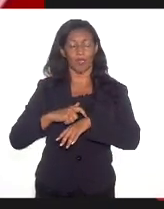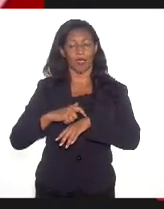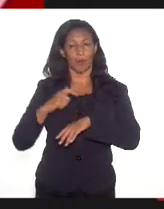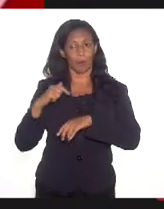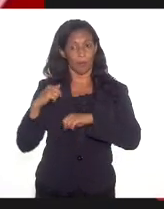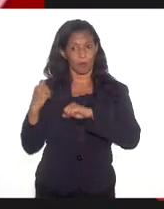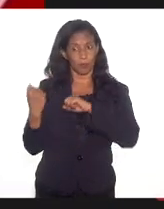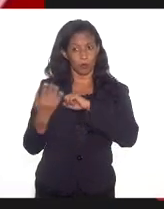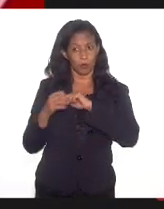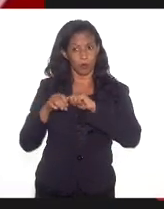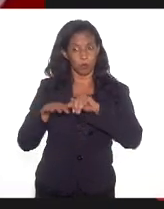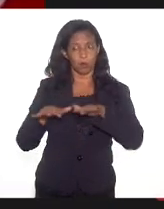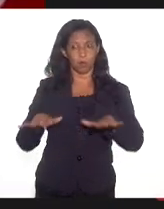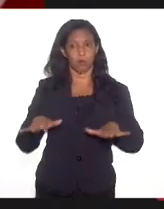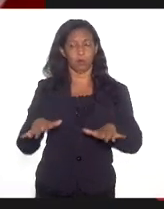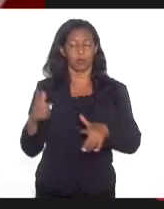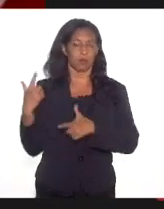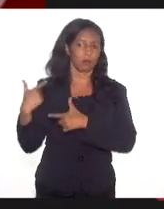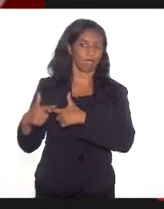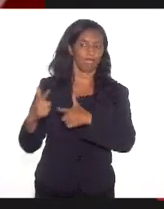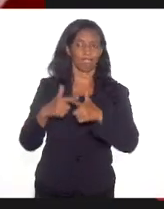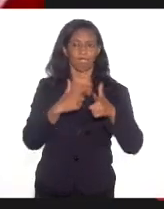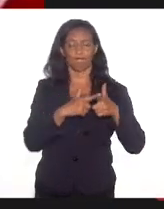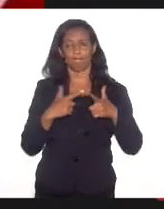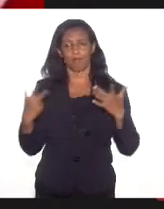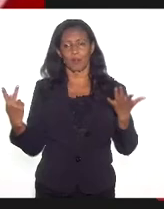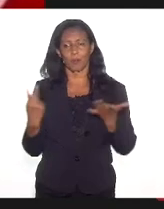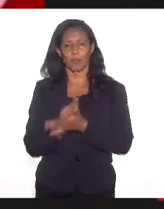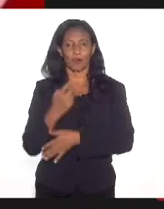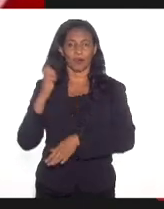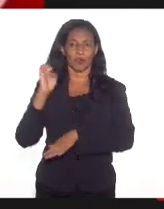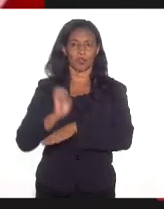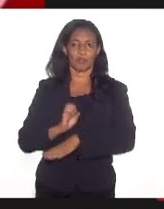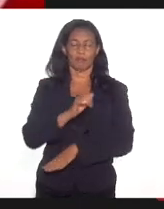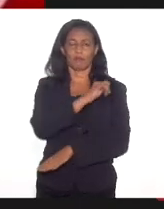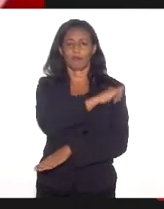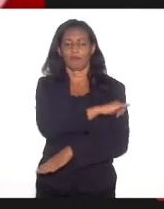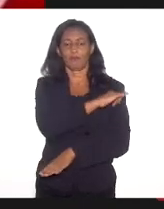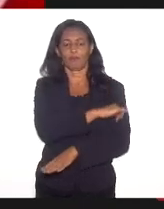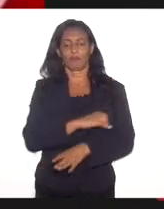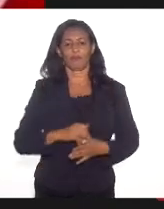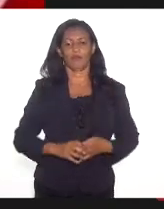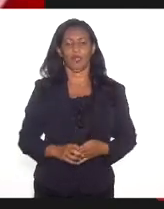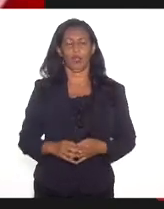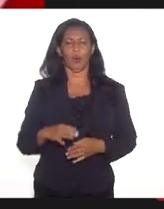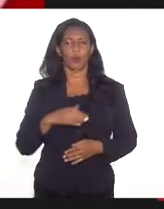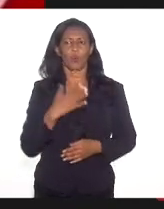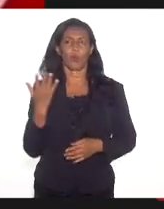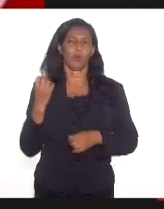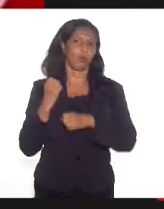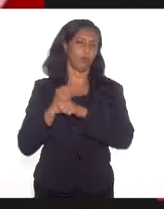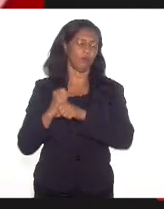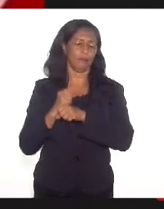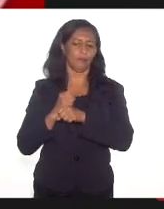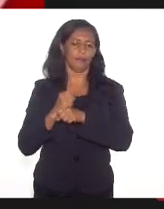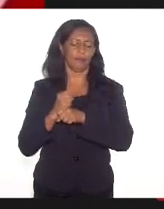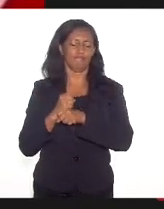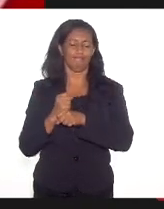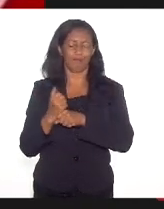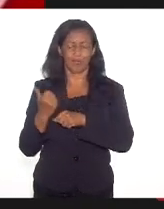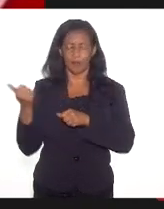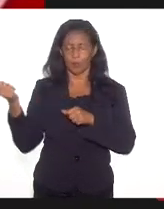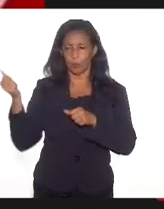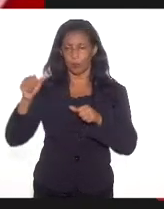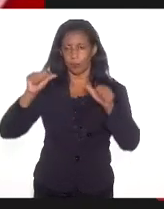nessa situação caótica que se encontra o nosso estado do Rio de Janeiro né há tantos anos mas que se agrava